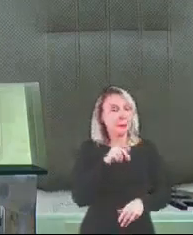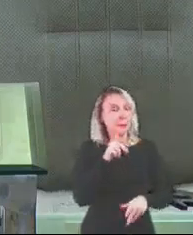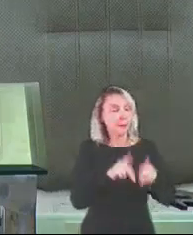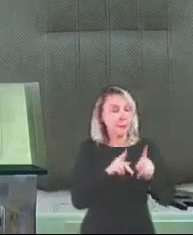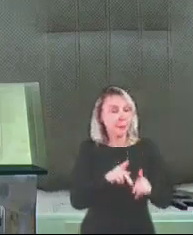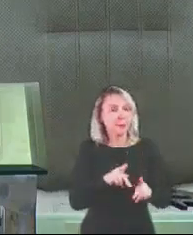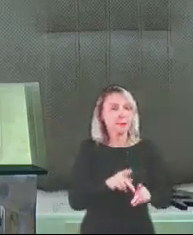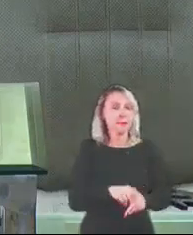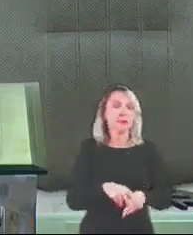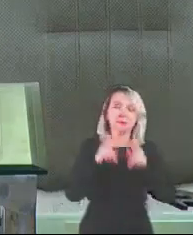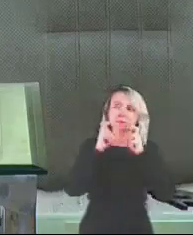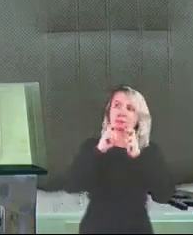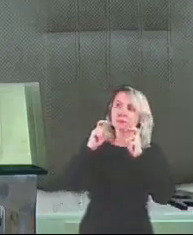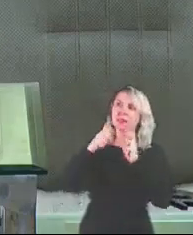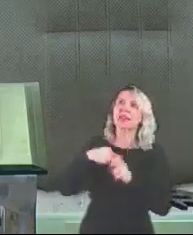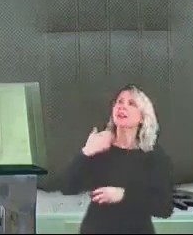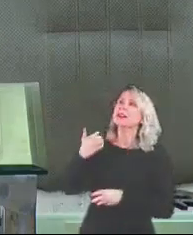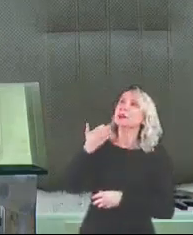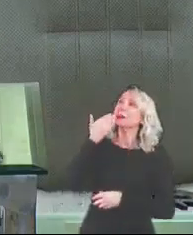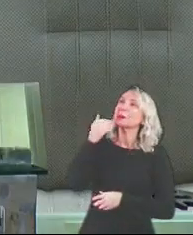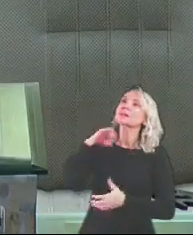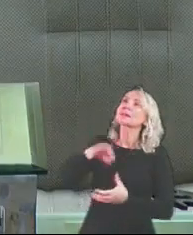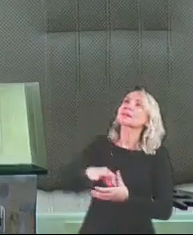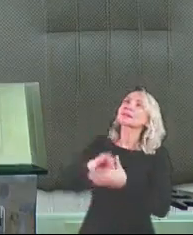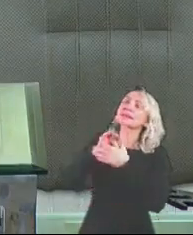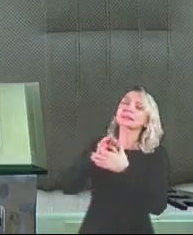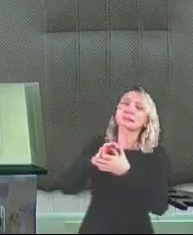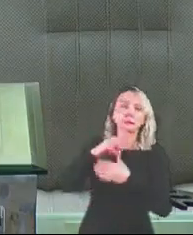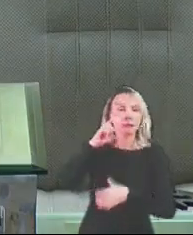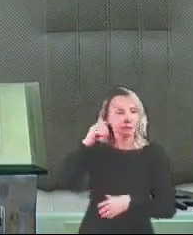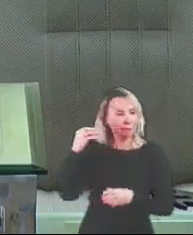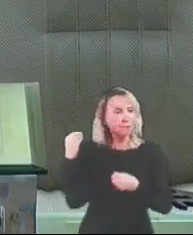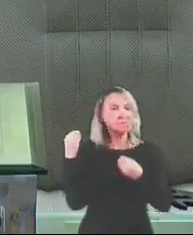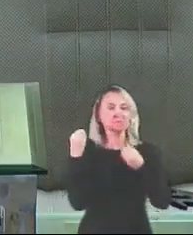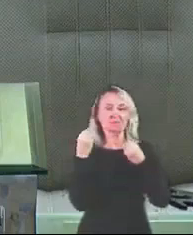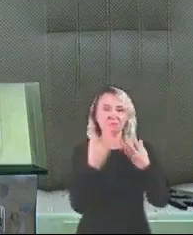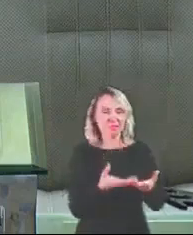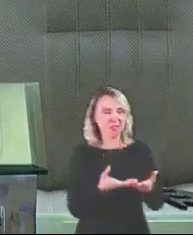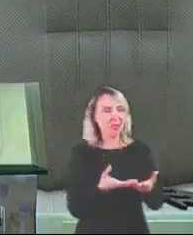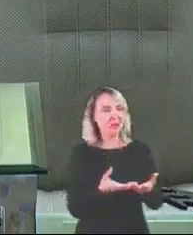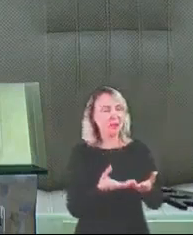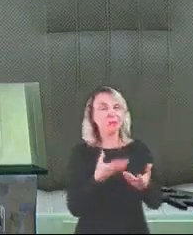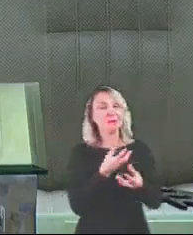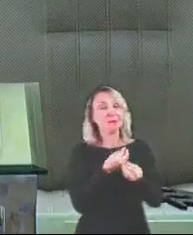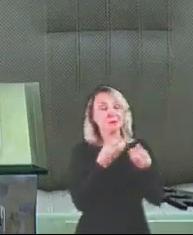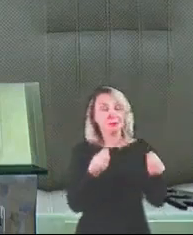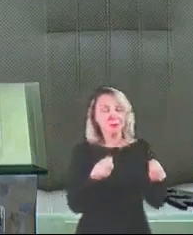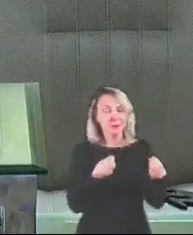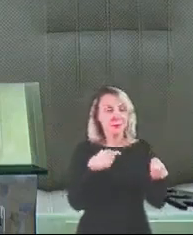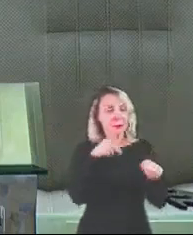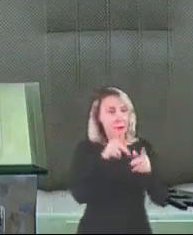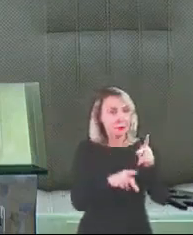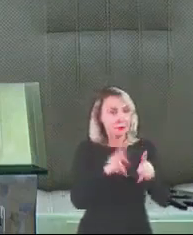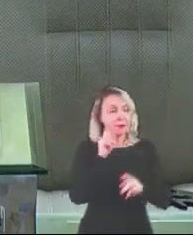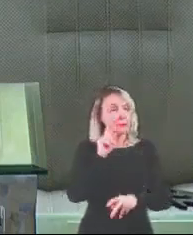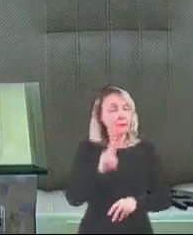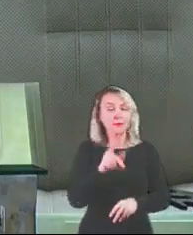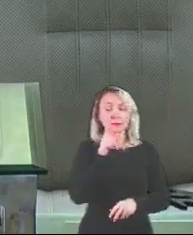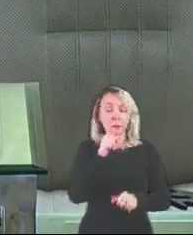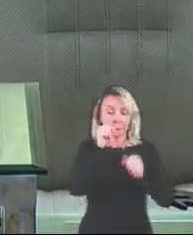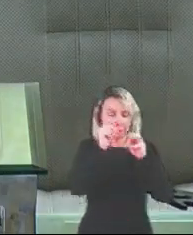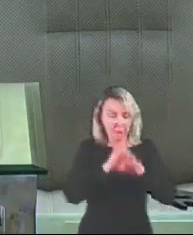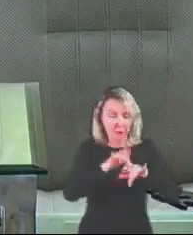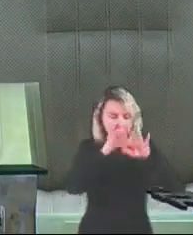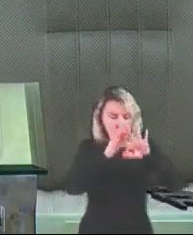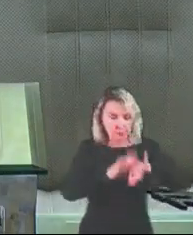norte e a terra se encheu de codornizes e eles comeram até botar pelos narizes. Este povo viu o mar vermelho se abrindo do norte para